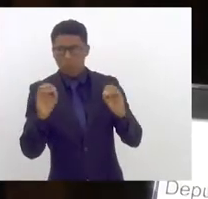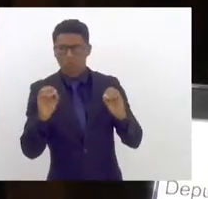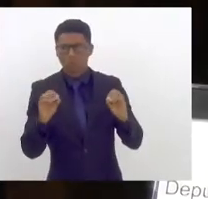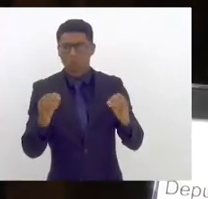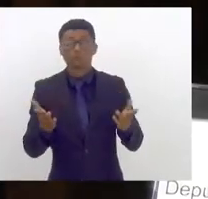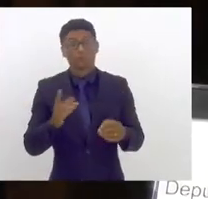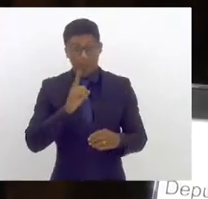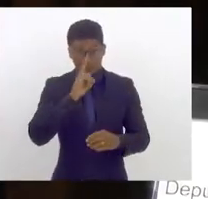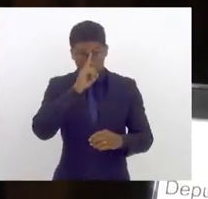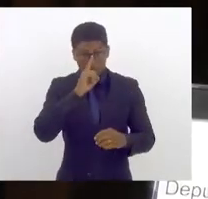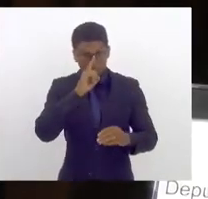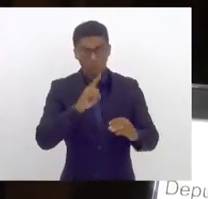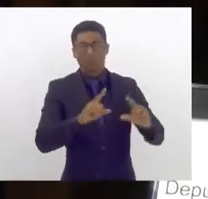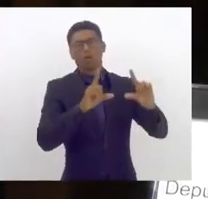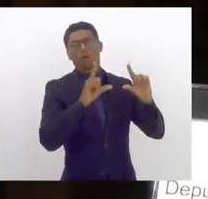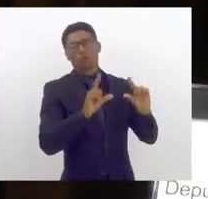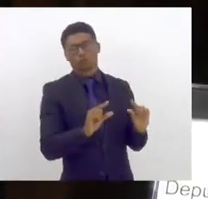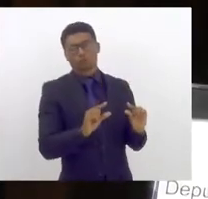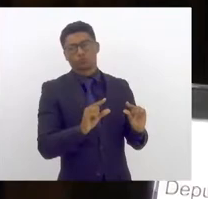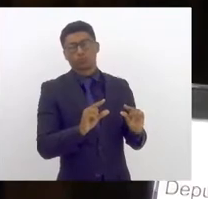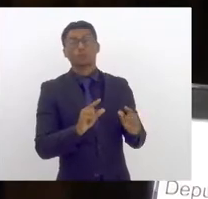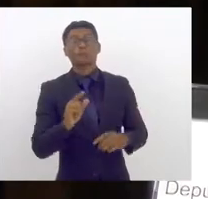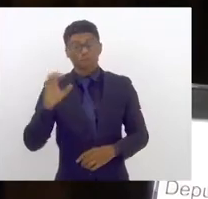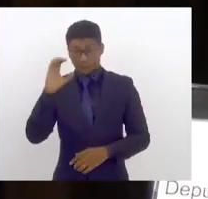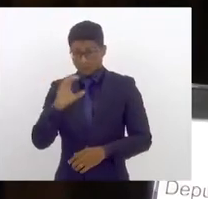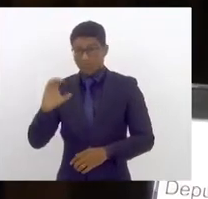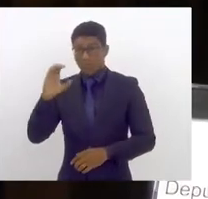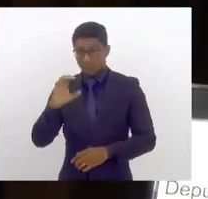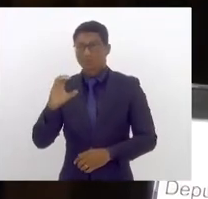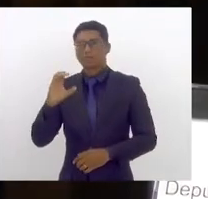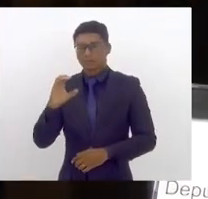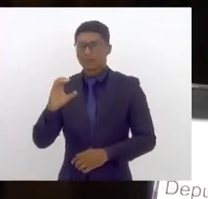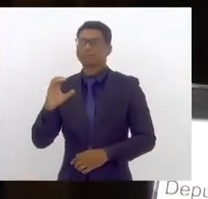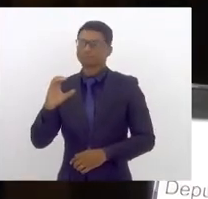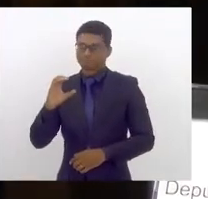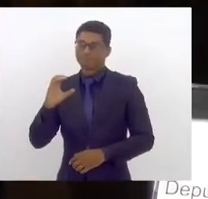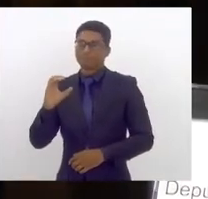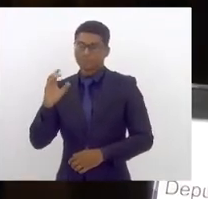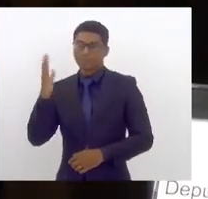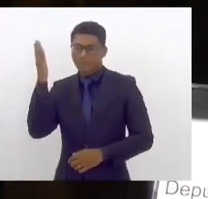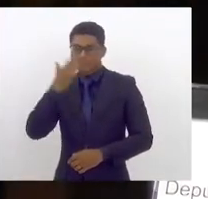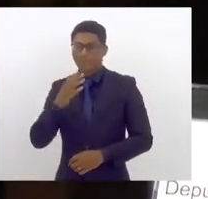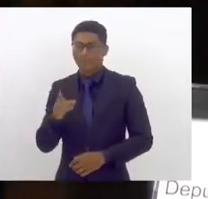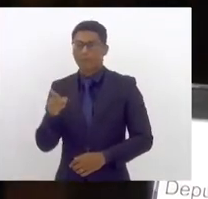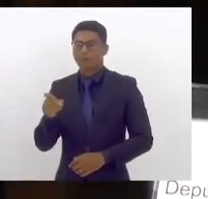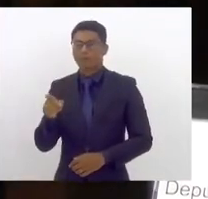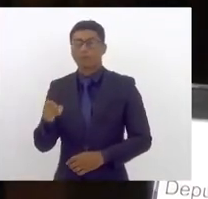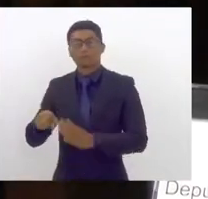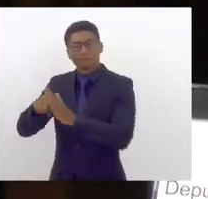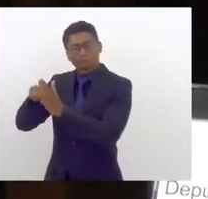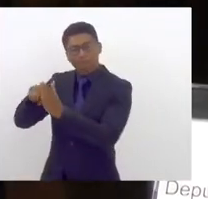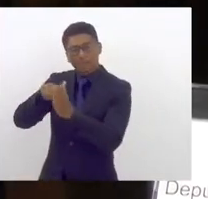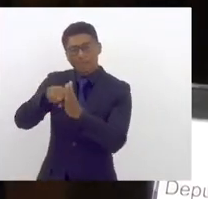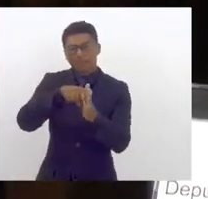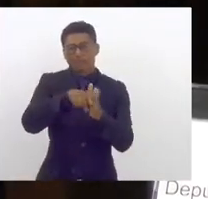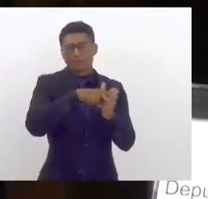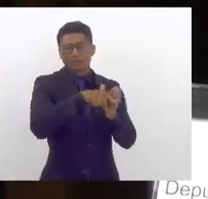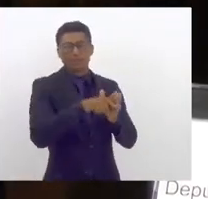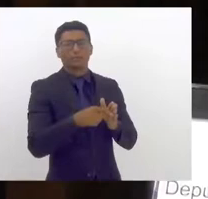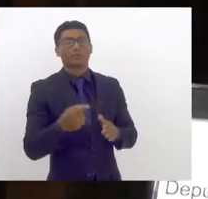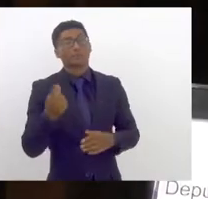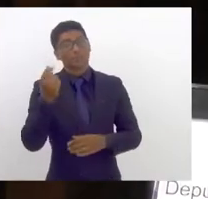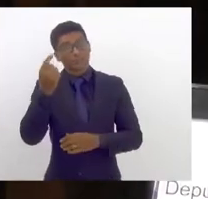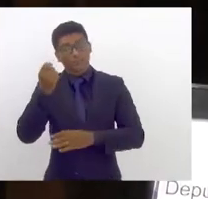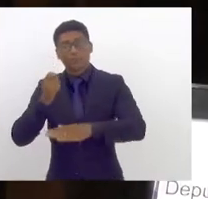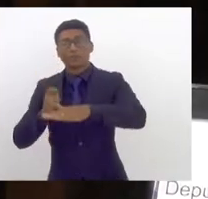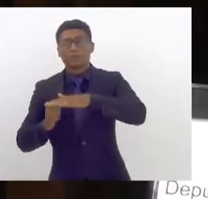riscos são diminuídos trabalhamos com evidências científicas né então importante são as pesquisas os investimentos públicos